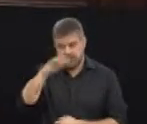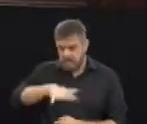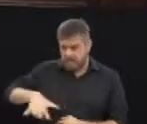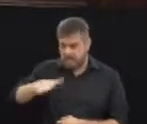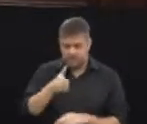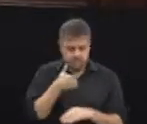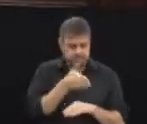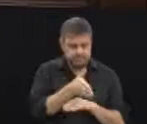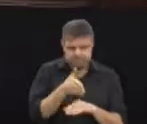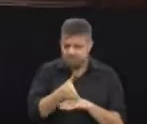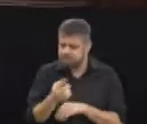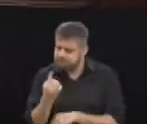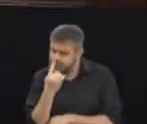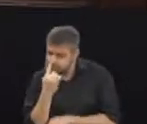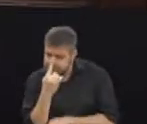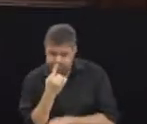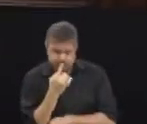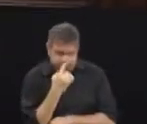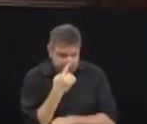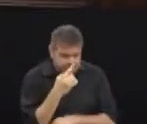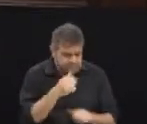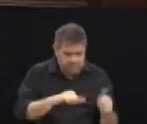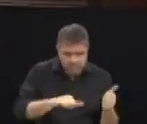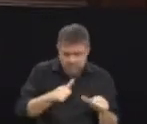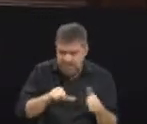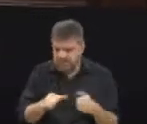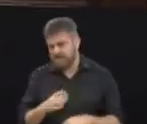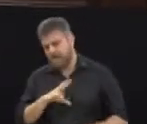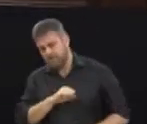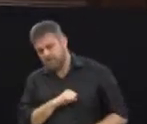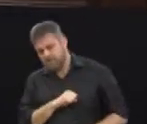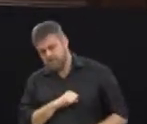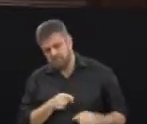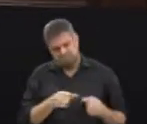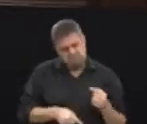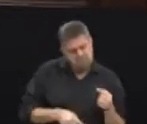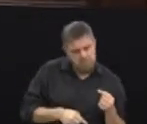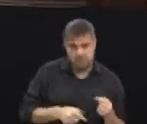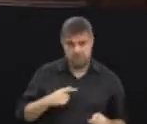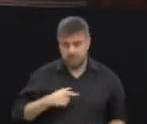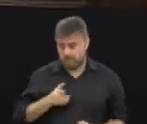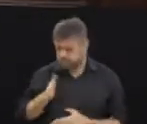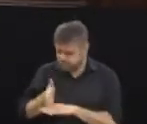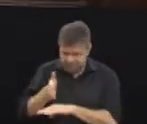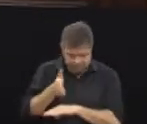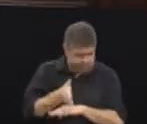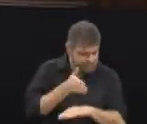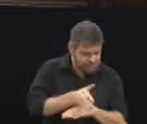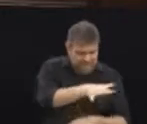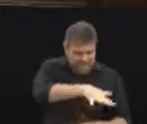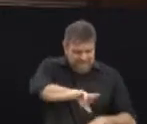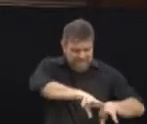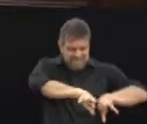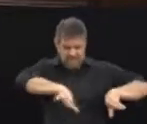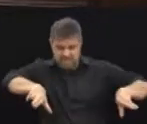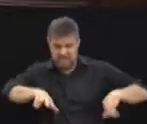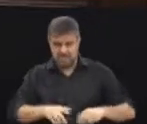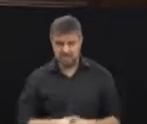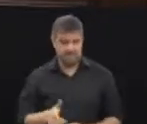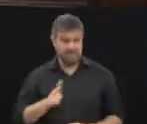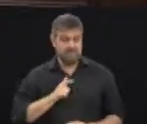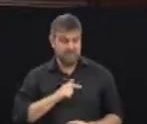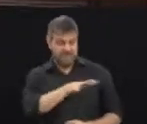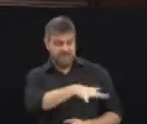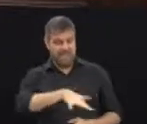pelo internato, que a gente chama, onde você começa a acompanhar as especialidades. E eu acompanhei todas, assim, na verdade,